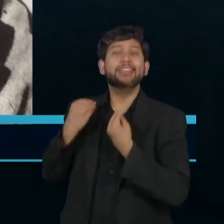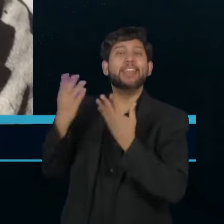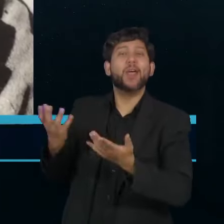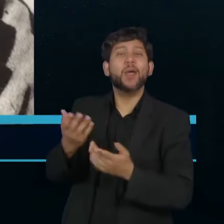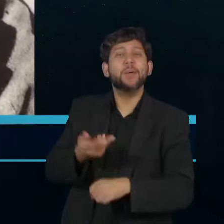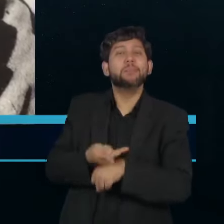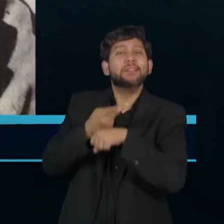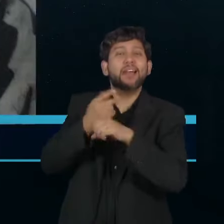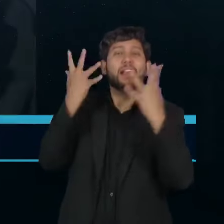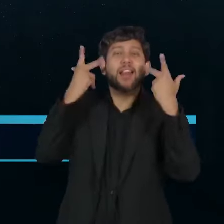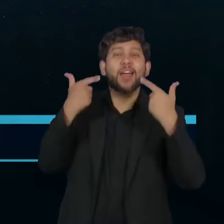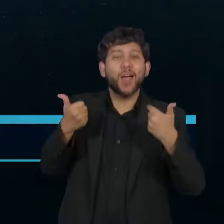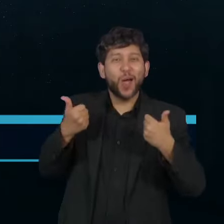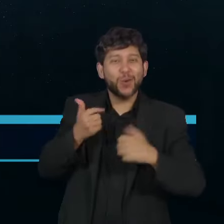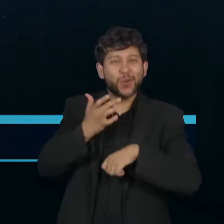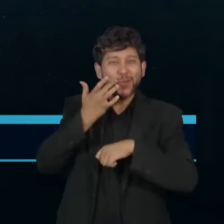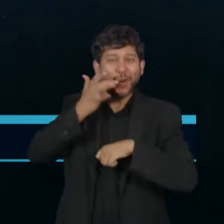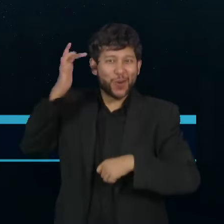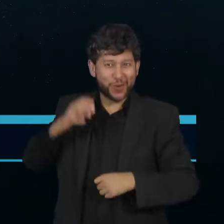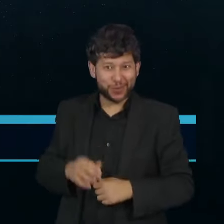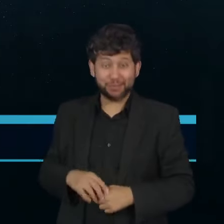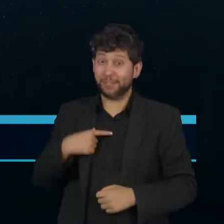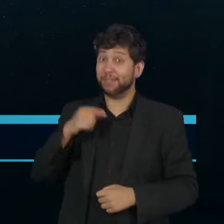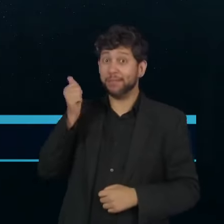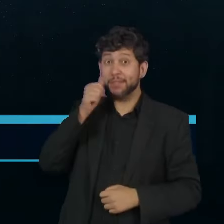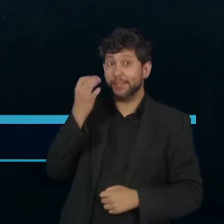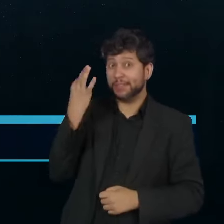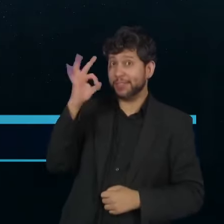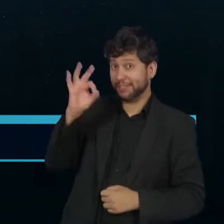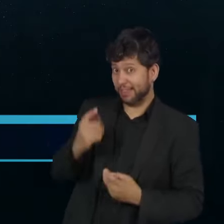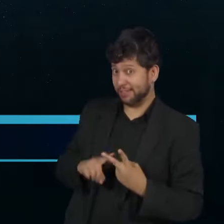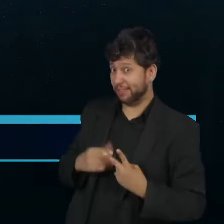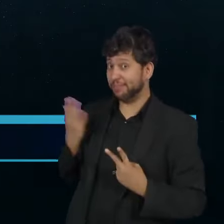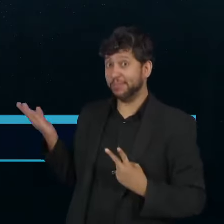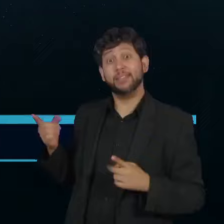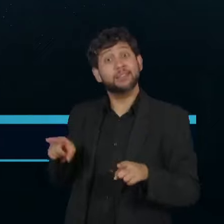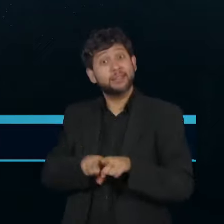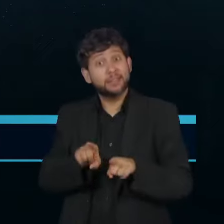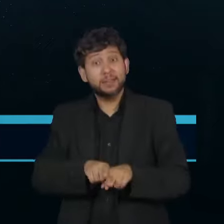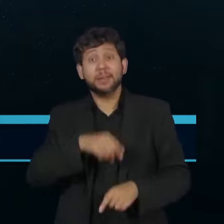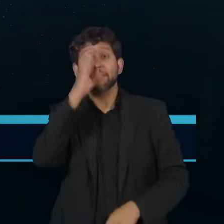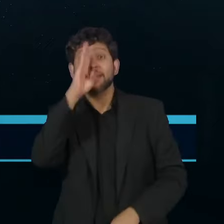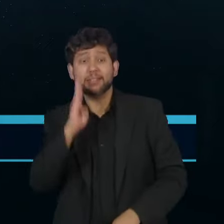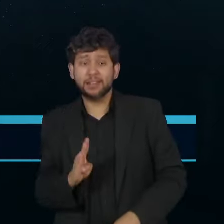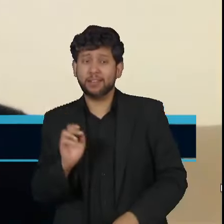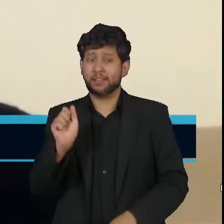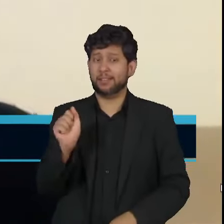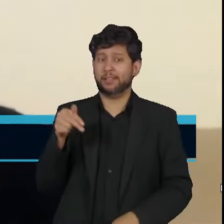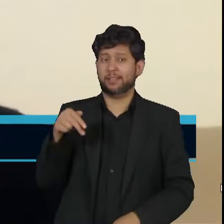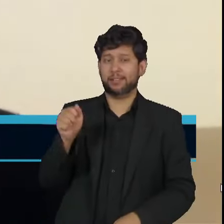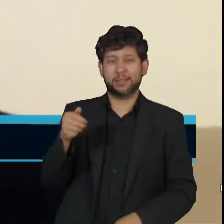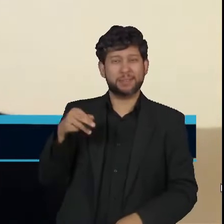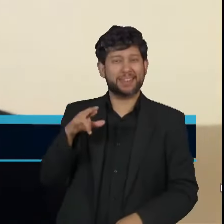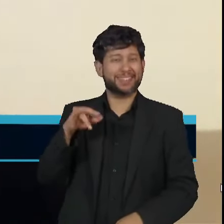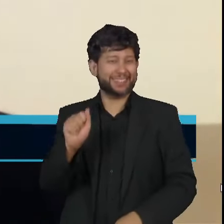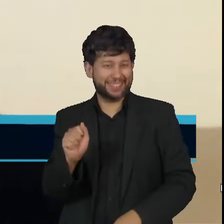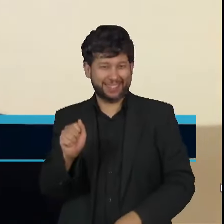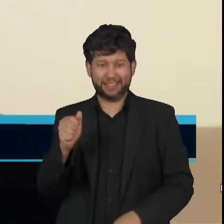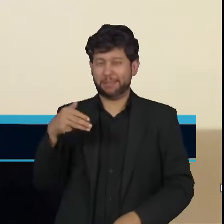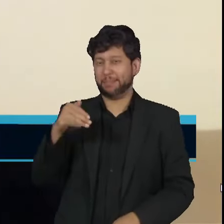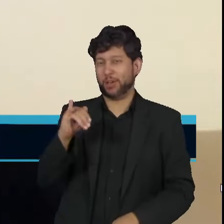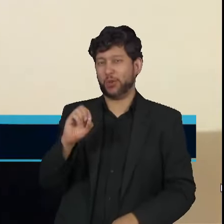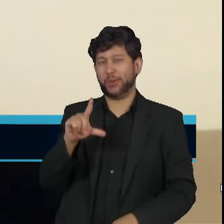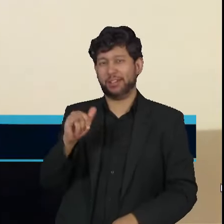conjunto da obra a Francesa Neil yalter e a brasileira Ana Maria Maiolino é uma artista